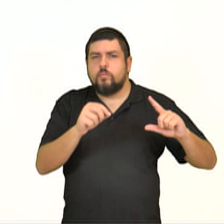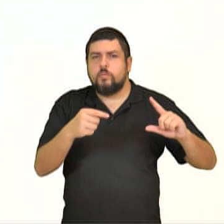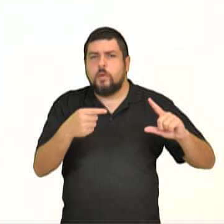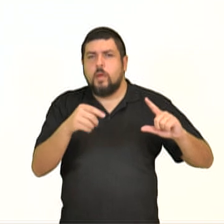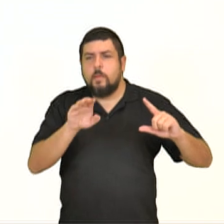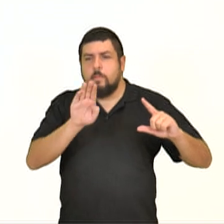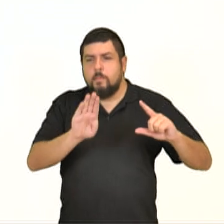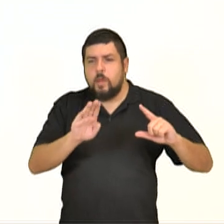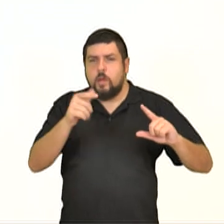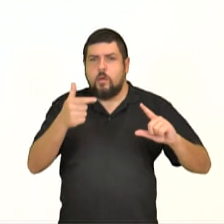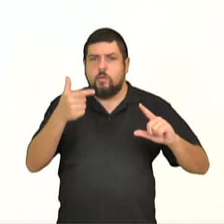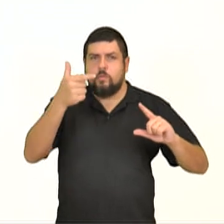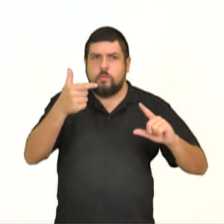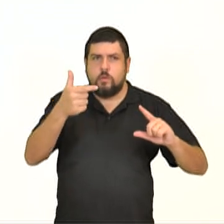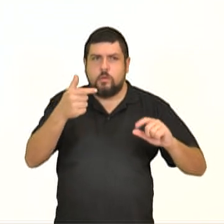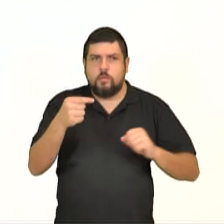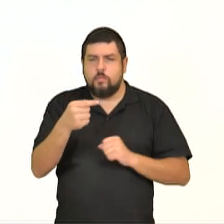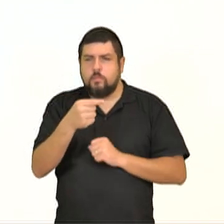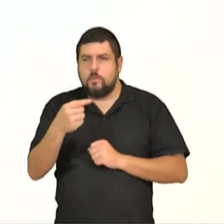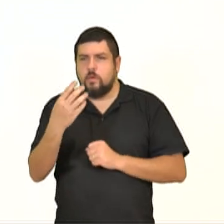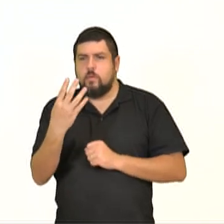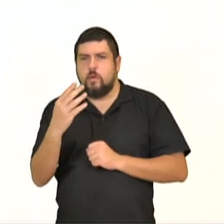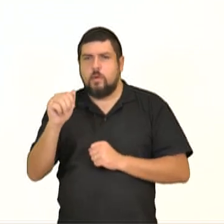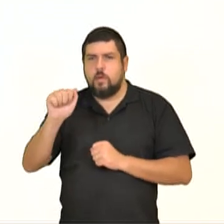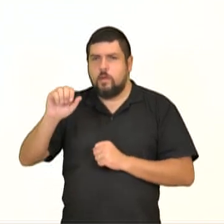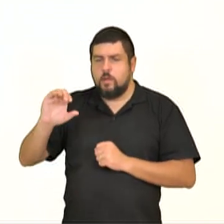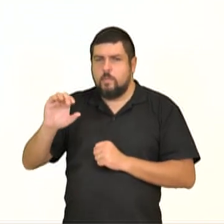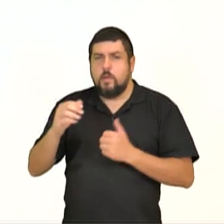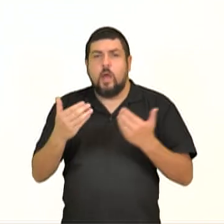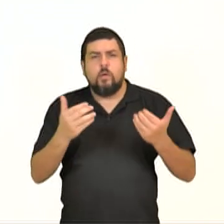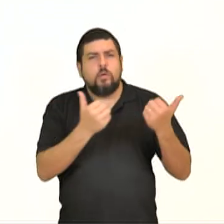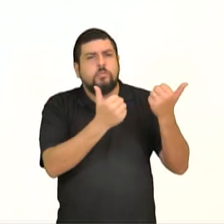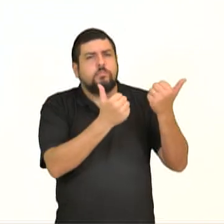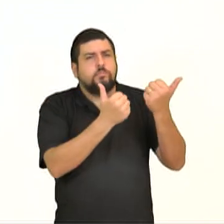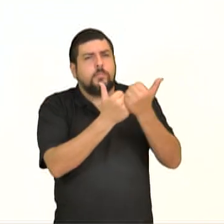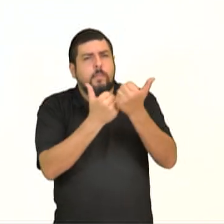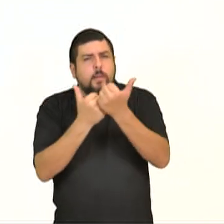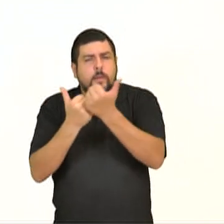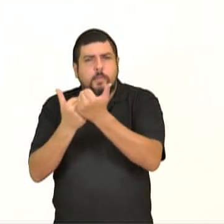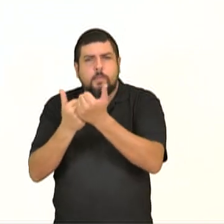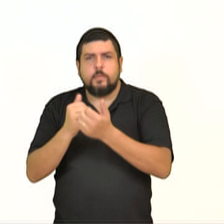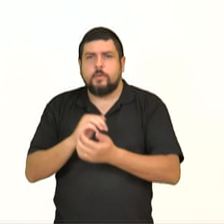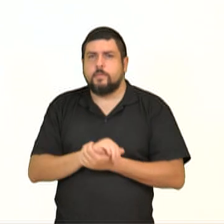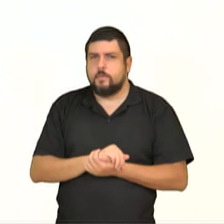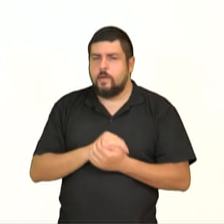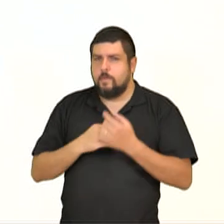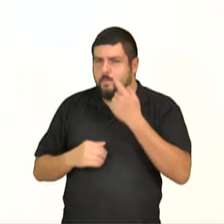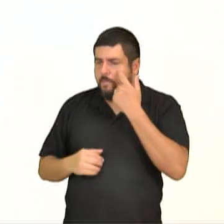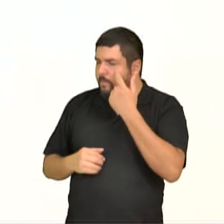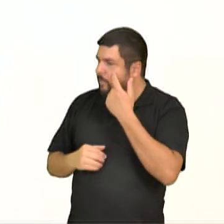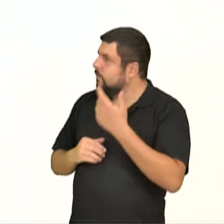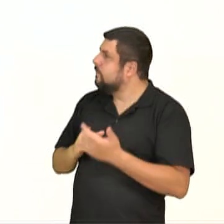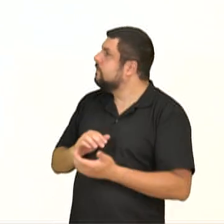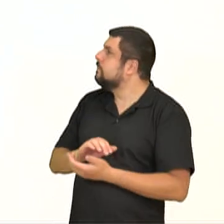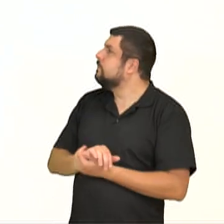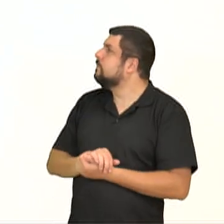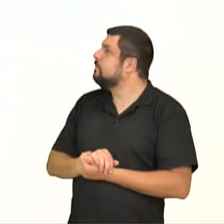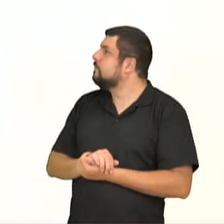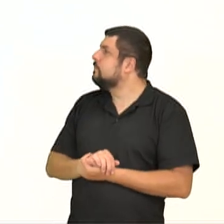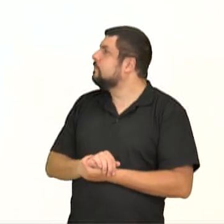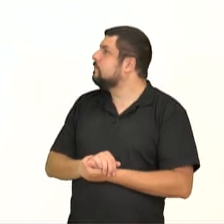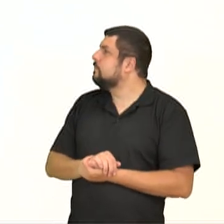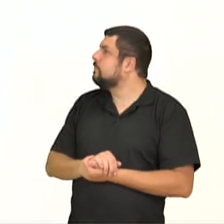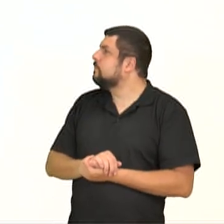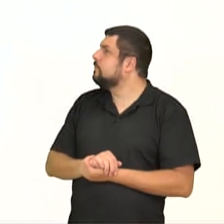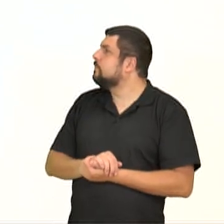Então, o B nós sabemos que é 2. Agora, vamos substituir, tá, gente? O valor de A, B e C. Então, no lugar do B, nós vamos colocar o 2. No lugar do